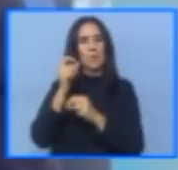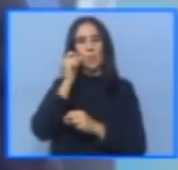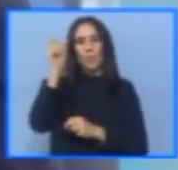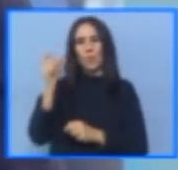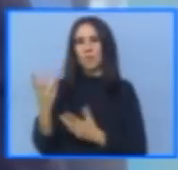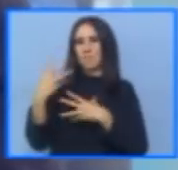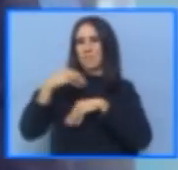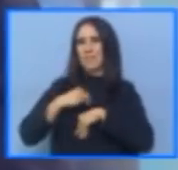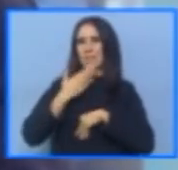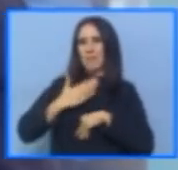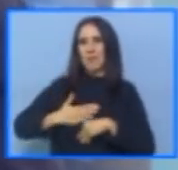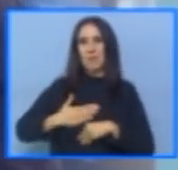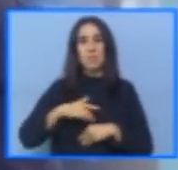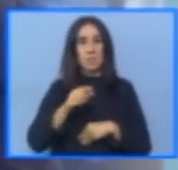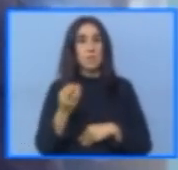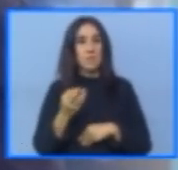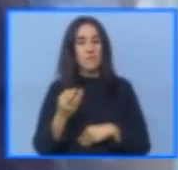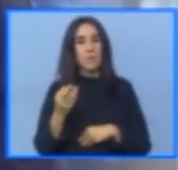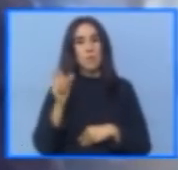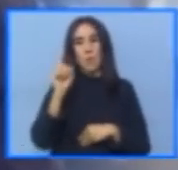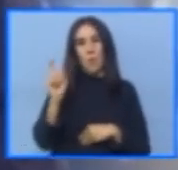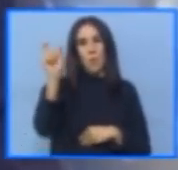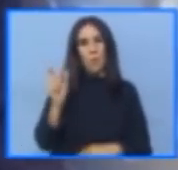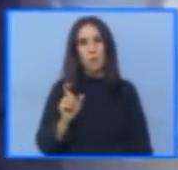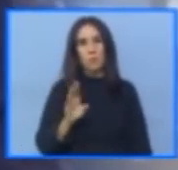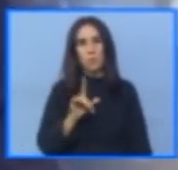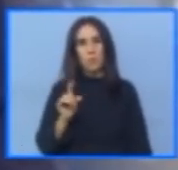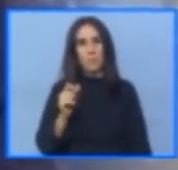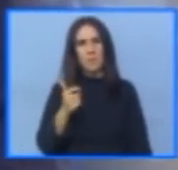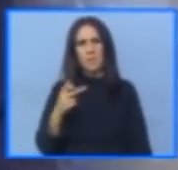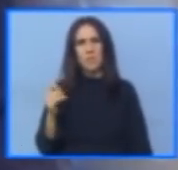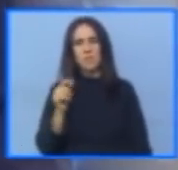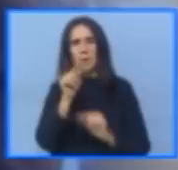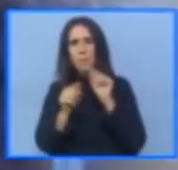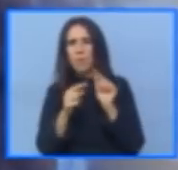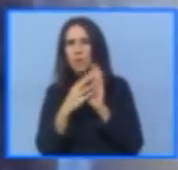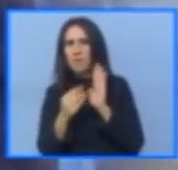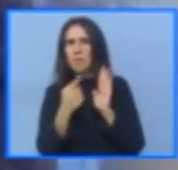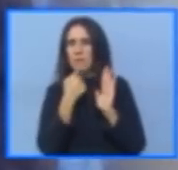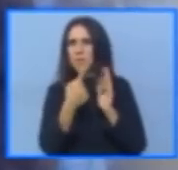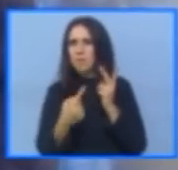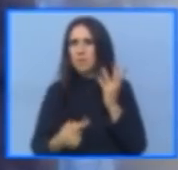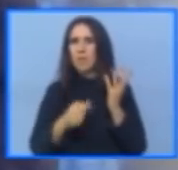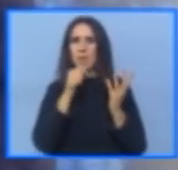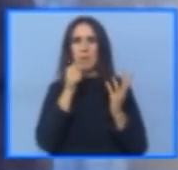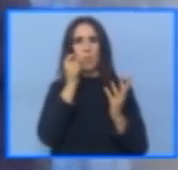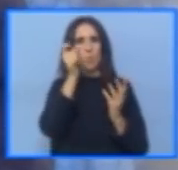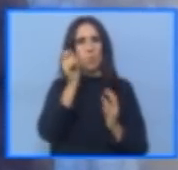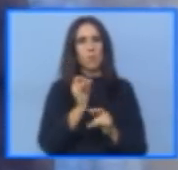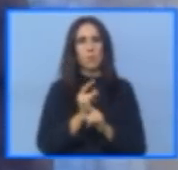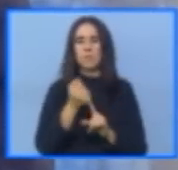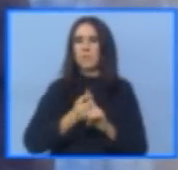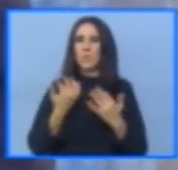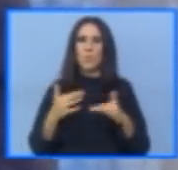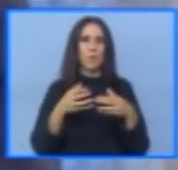traz. E, portanto, essa é de facto a missão de João Batista, sempre a apontar, sempre a referenciar, sempre a apontar para esse outro. É um enorme